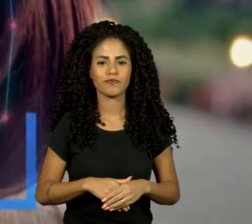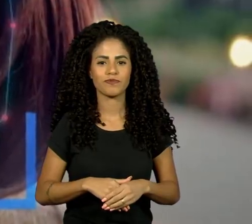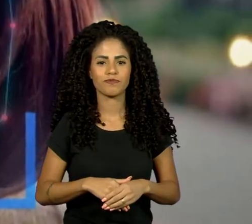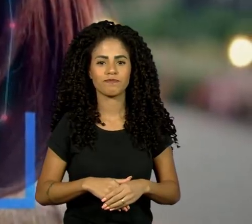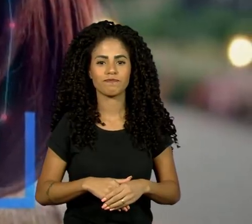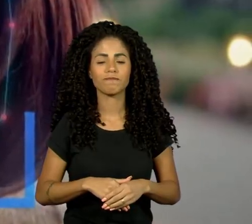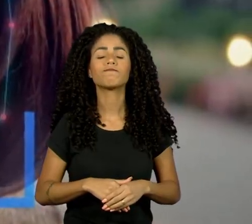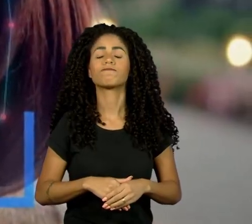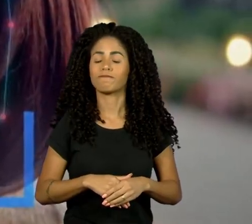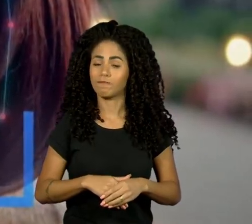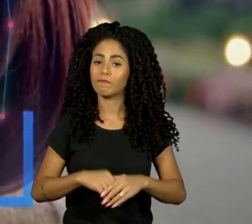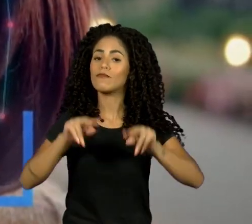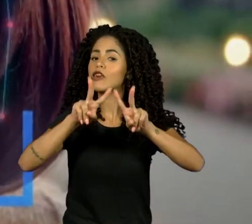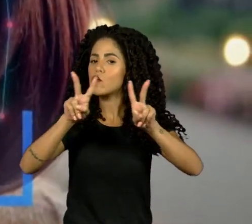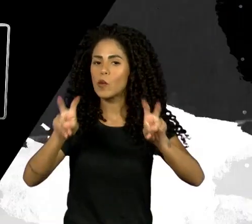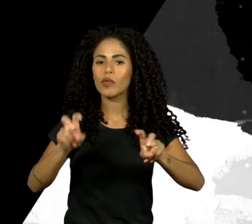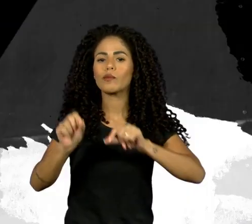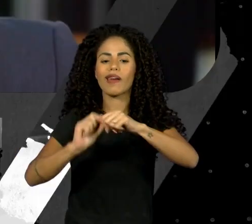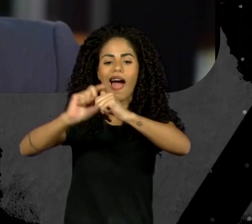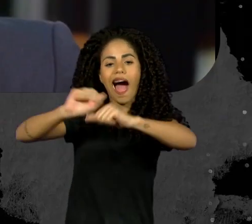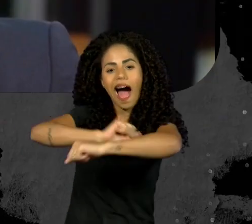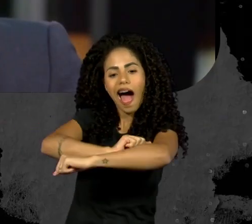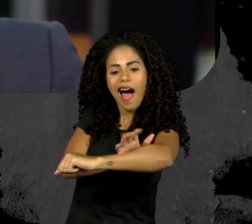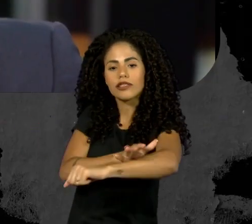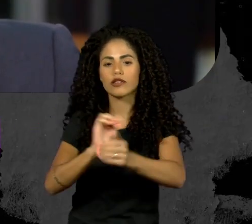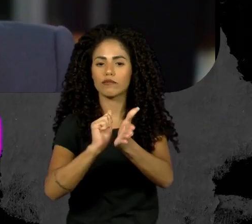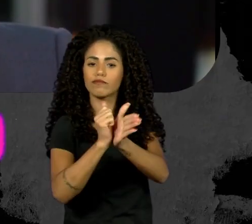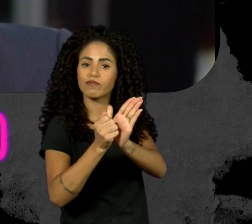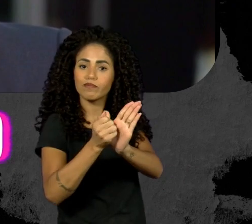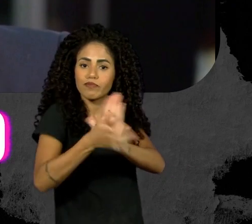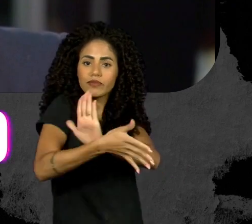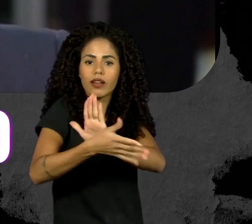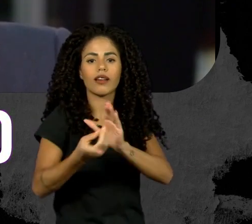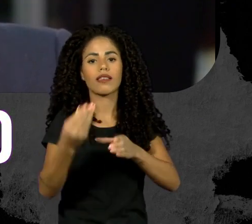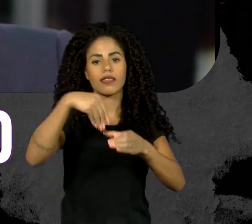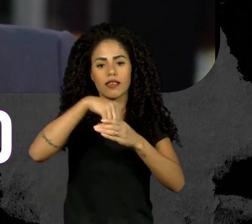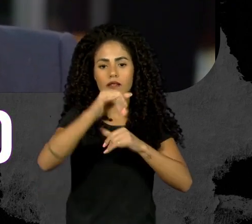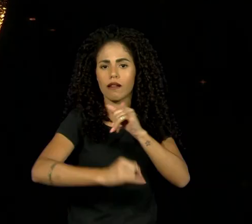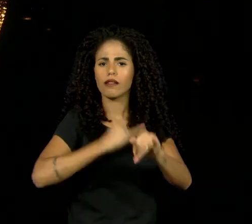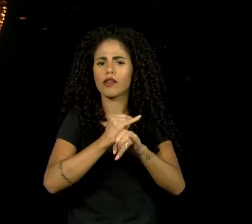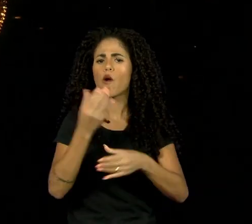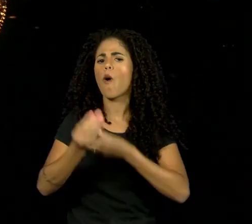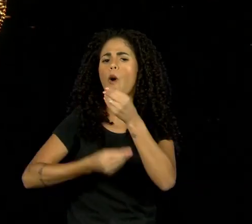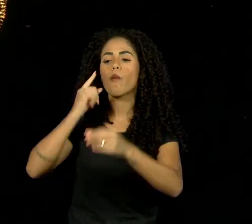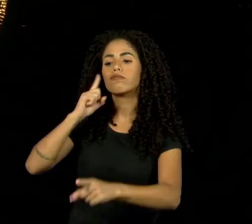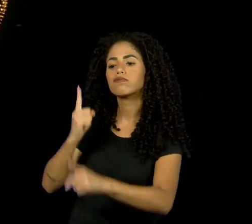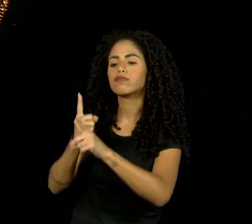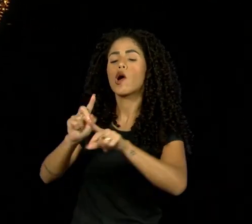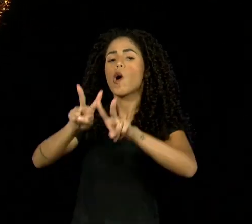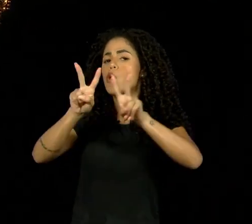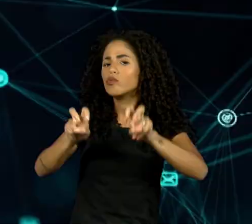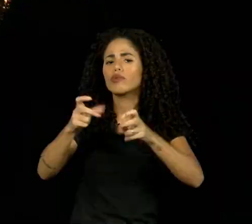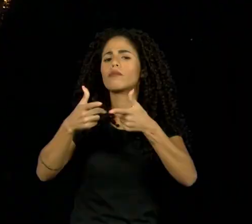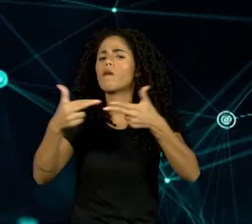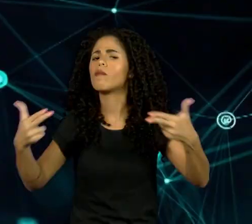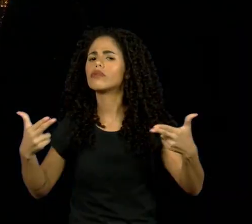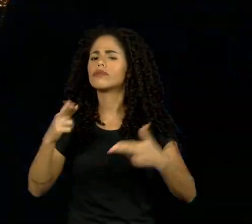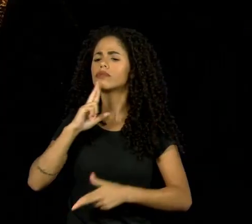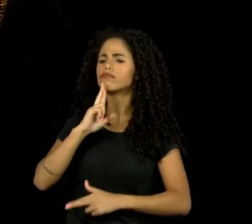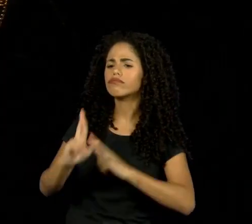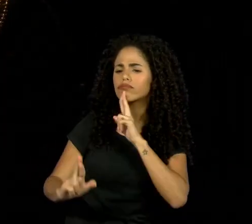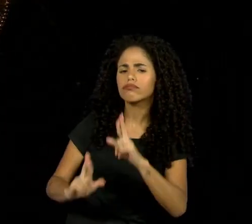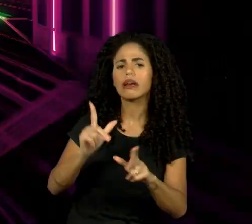O termo racismo algorítmico ganhou espaço devido à descoberta sobre alguns